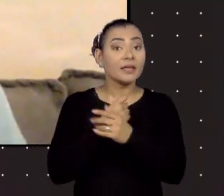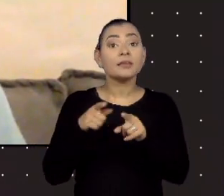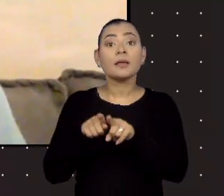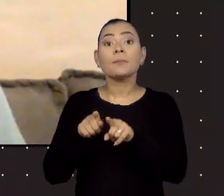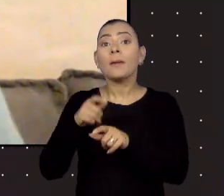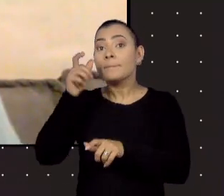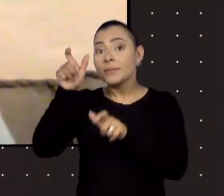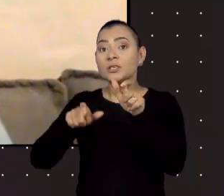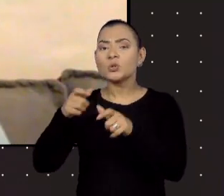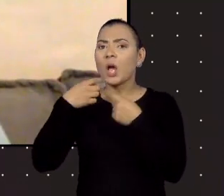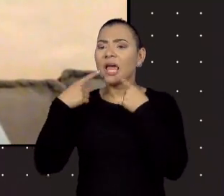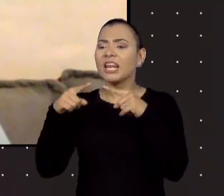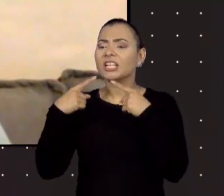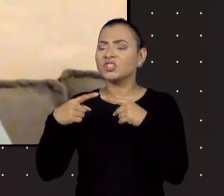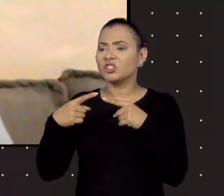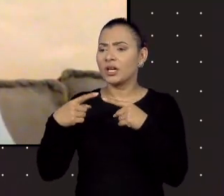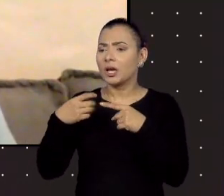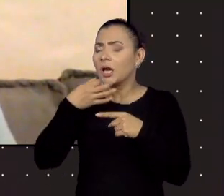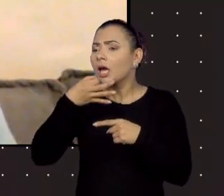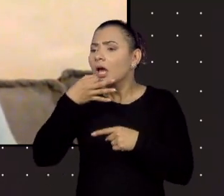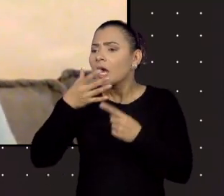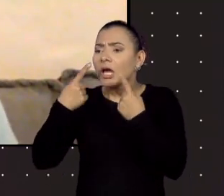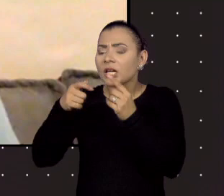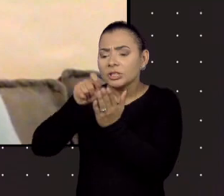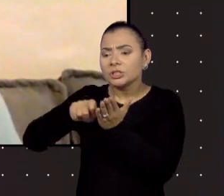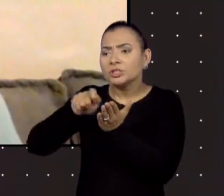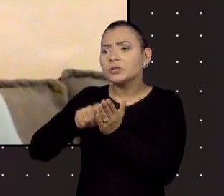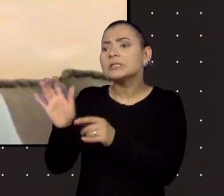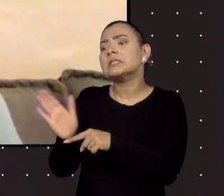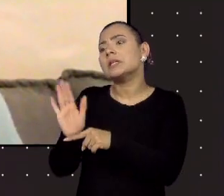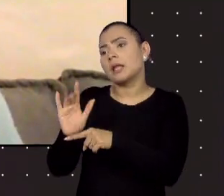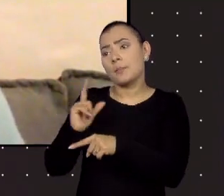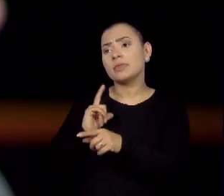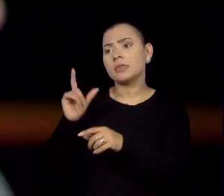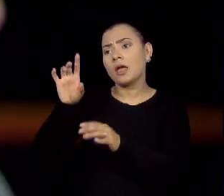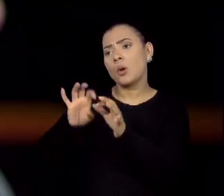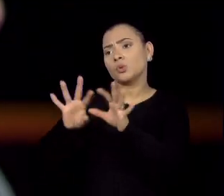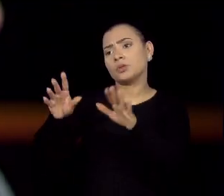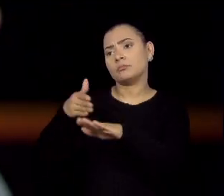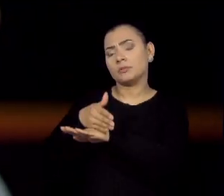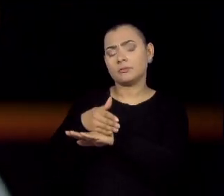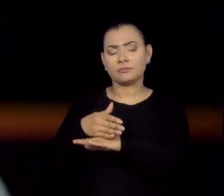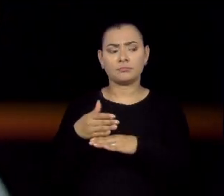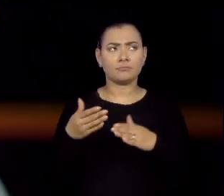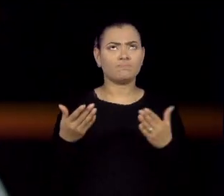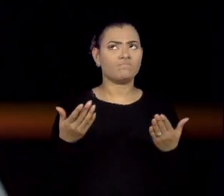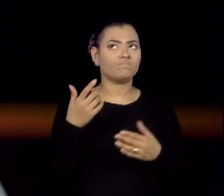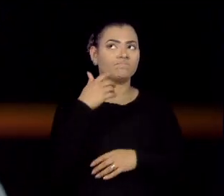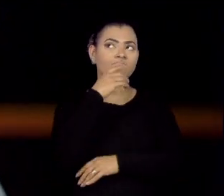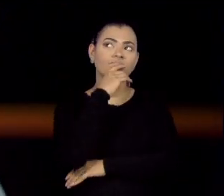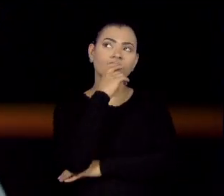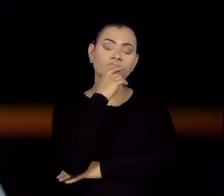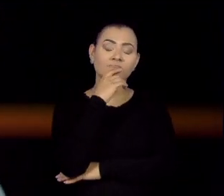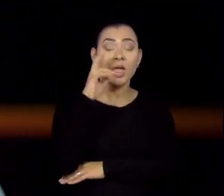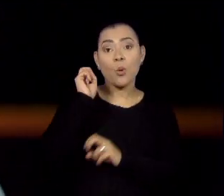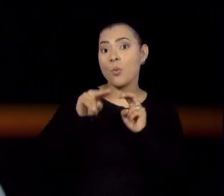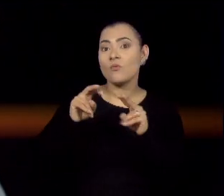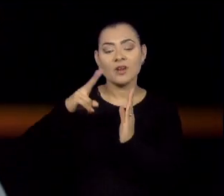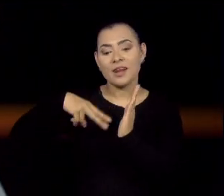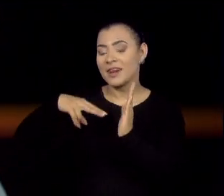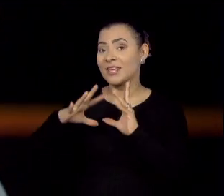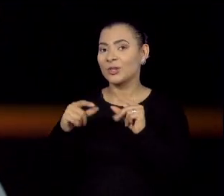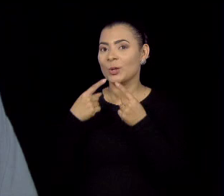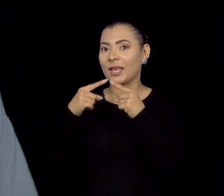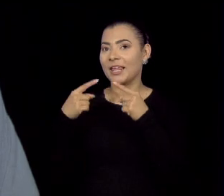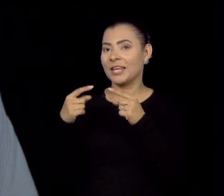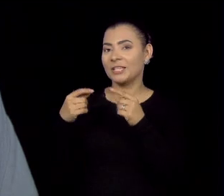tem. Eu falei, mas o crítico de cinema tem? O crítico de cinema tem. Eu já lia todas as críticas. Eu já lia